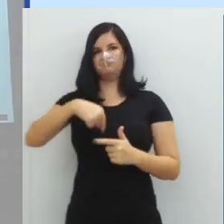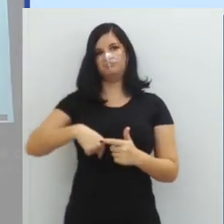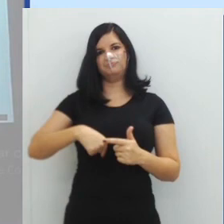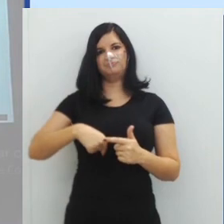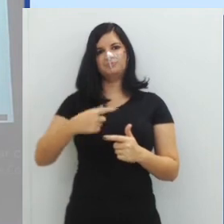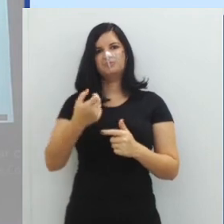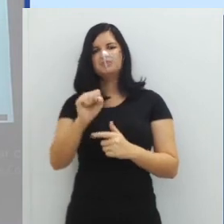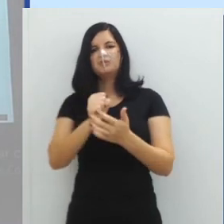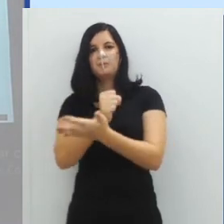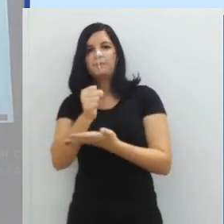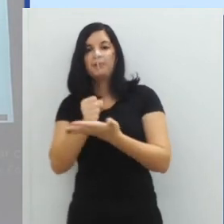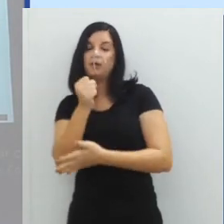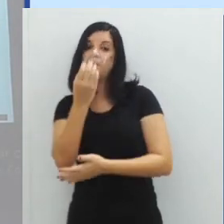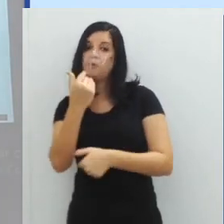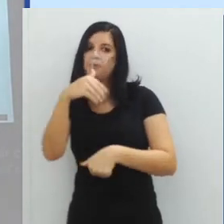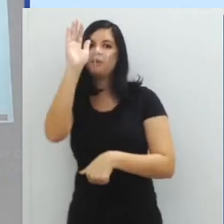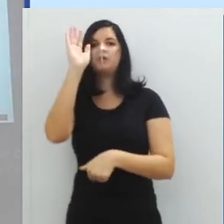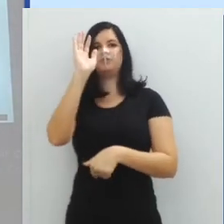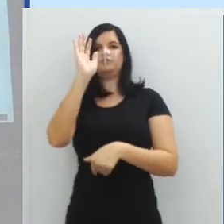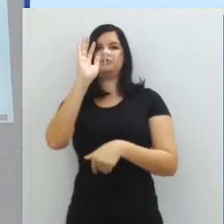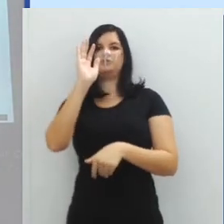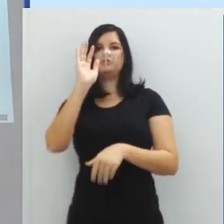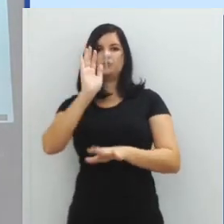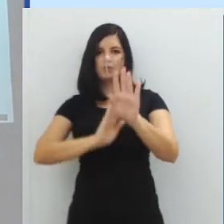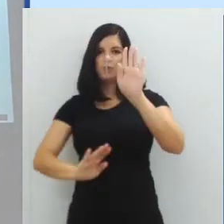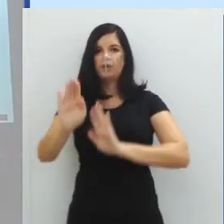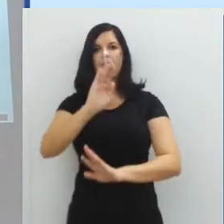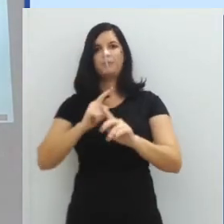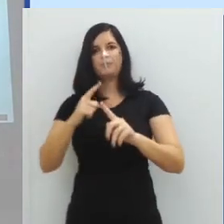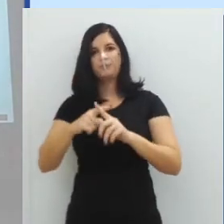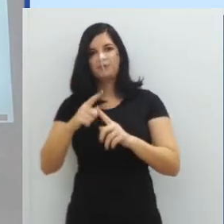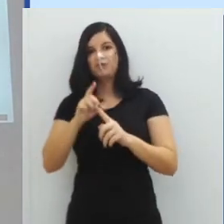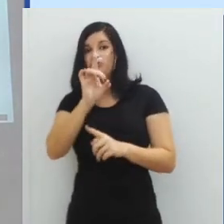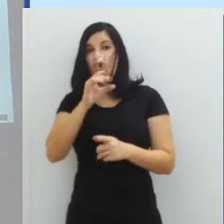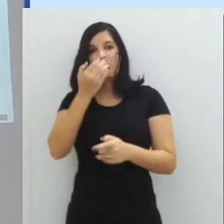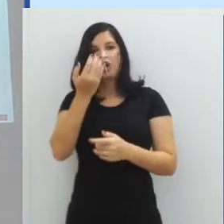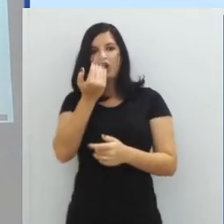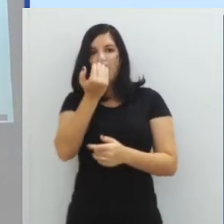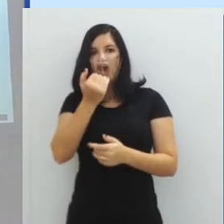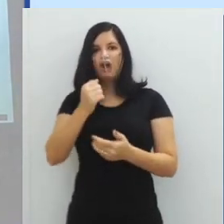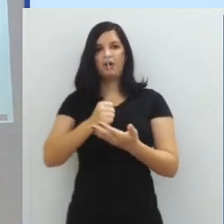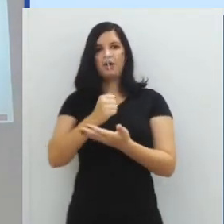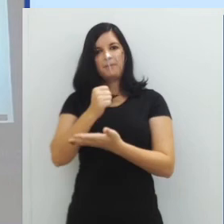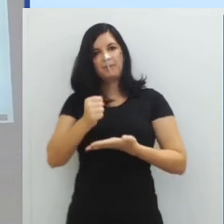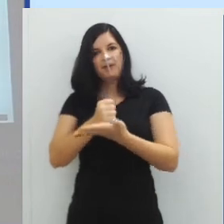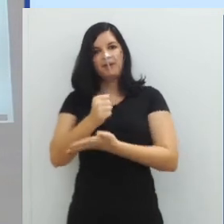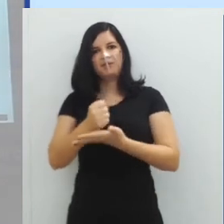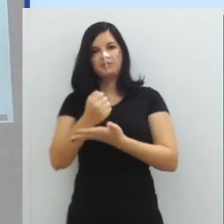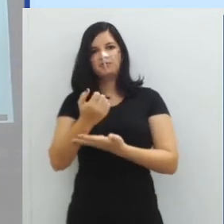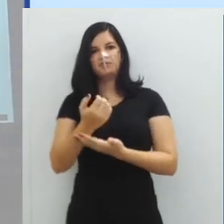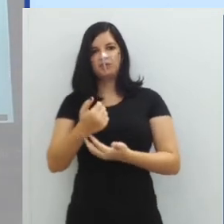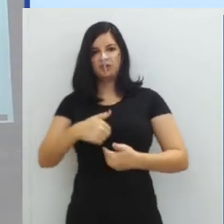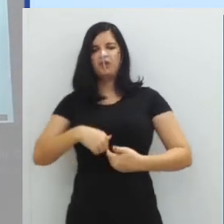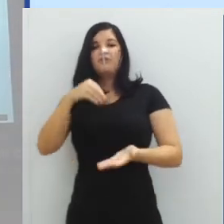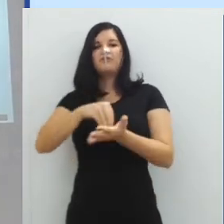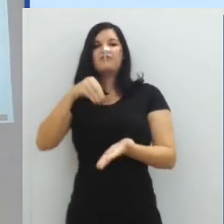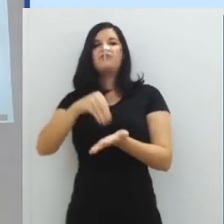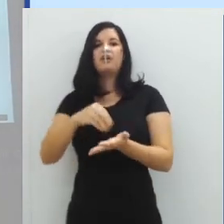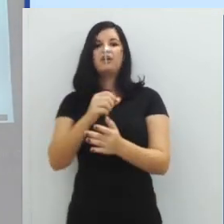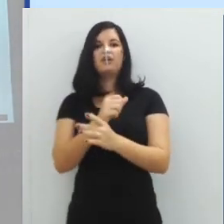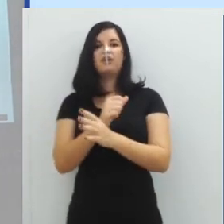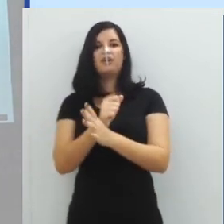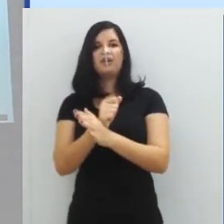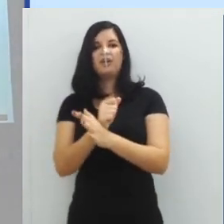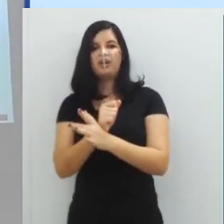gente não pode consumir base demais. Por quê? Porque se a gente consumir coisas básicas demais, nosso estômago acha que precisa produzir mais ácido